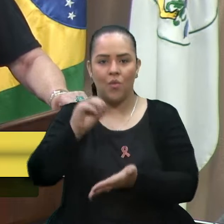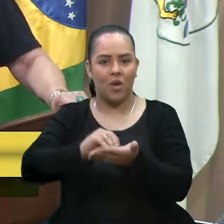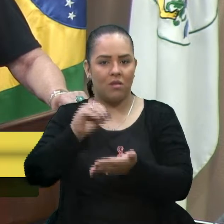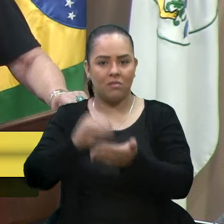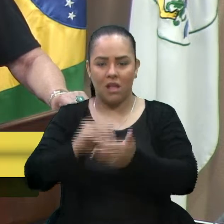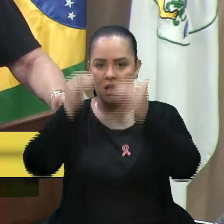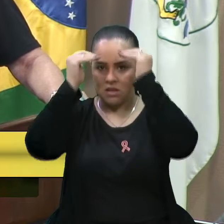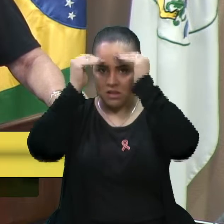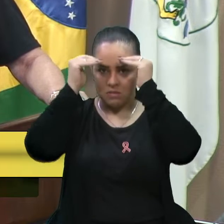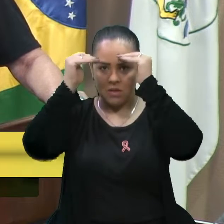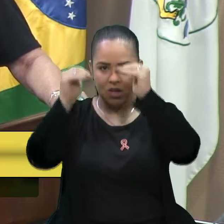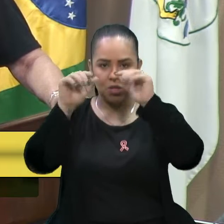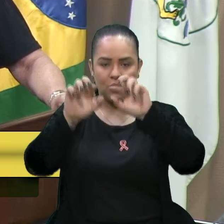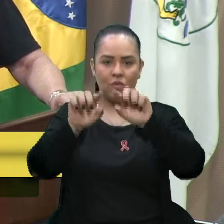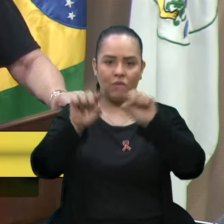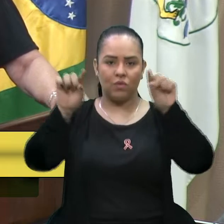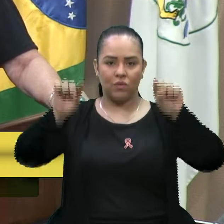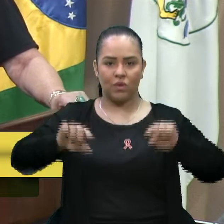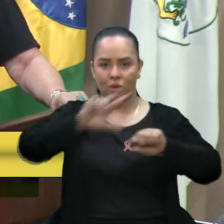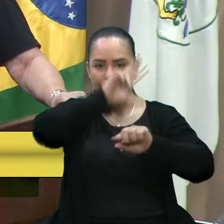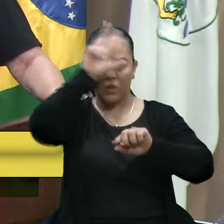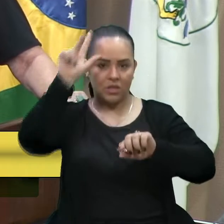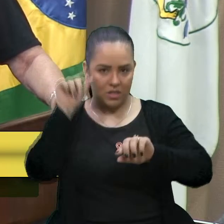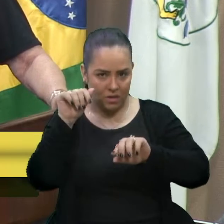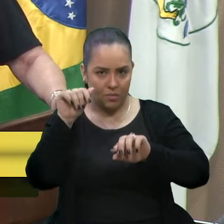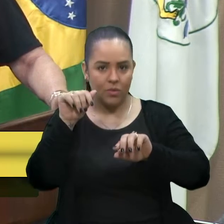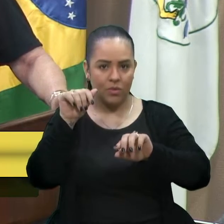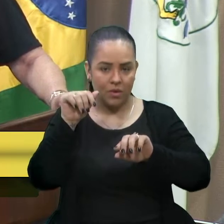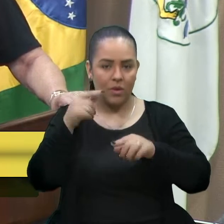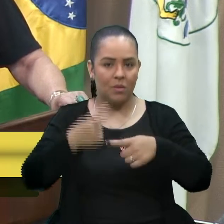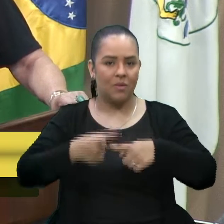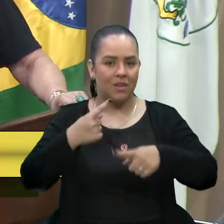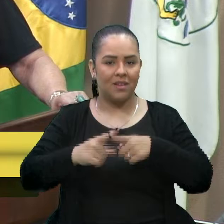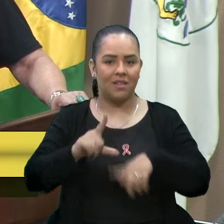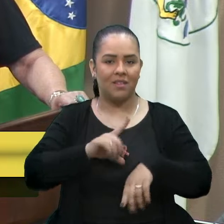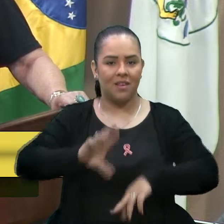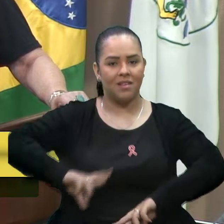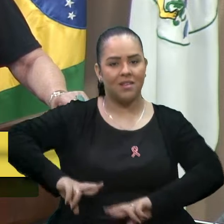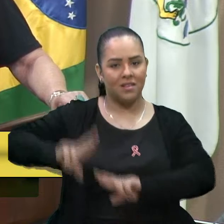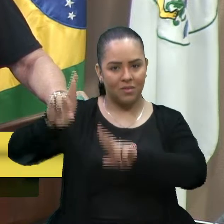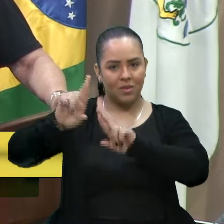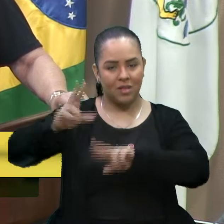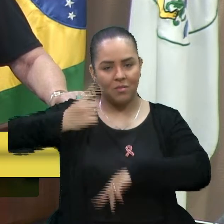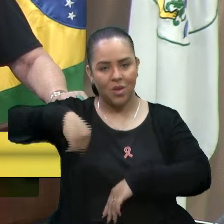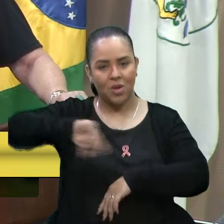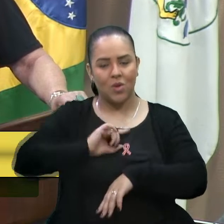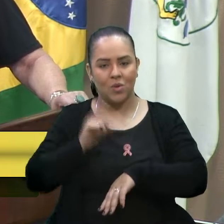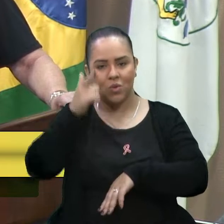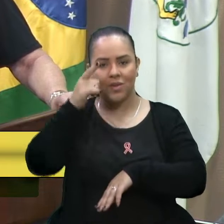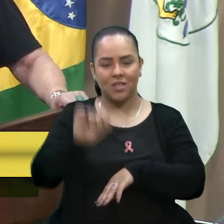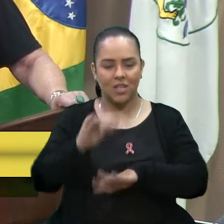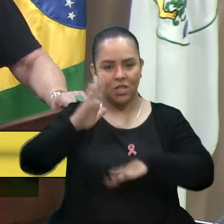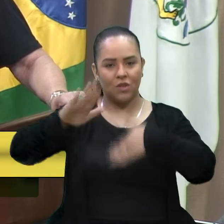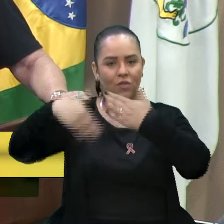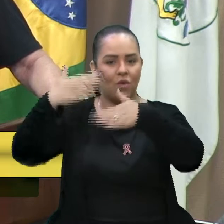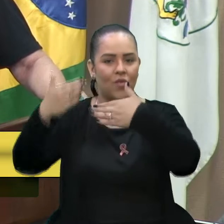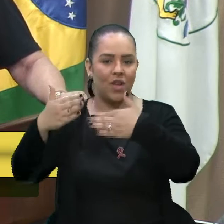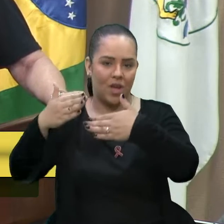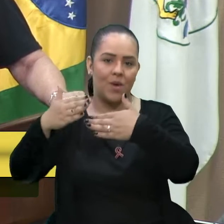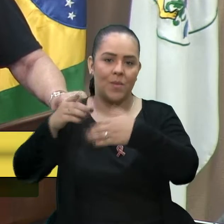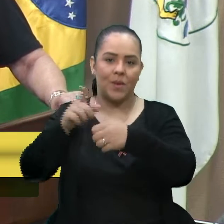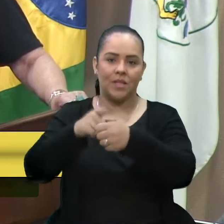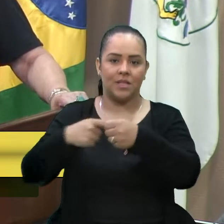os servidores públicos e os trabalhadores. Depositou esperança para que a gente construísse junto uma cidade